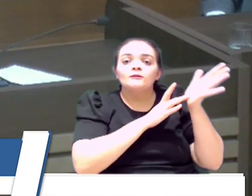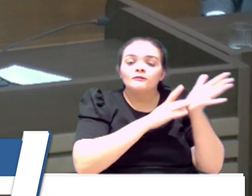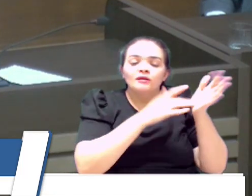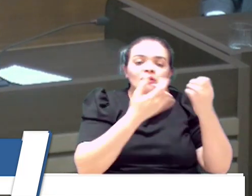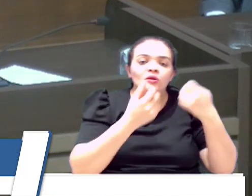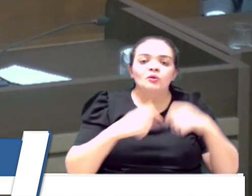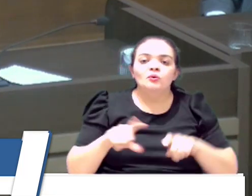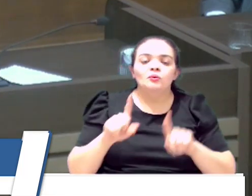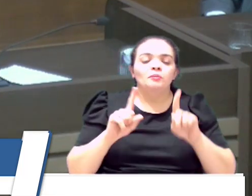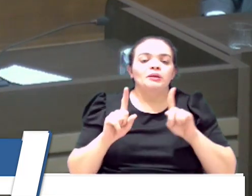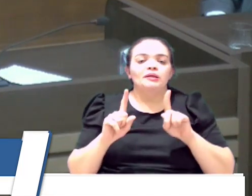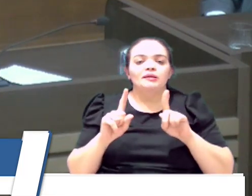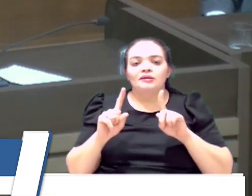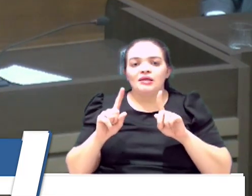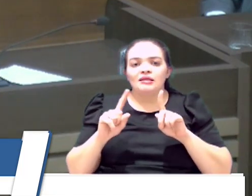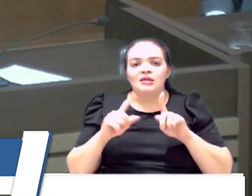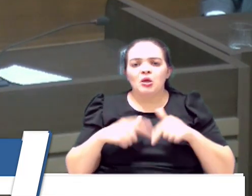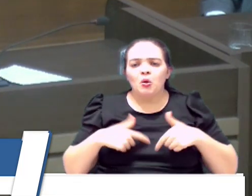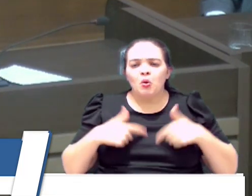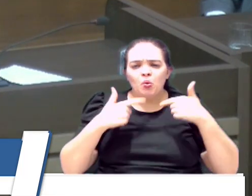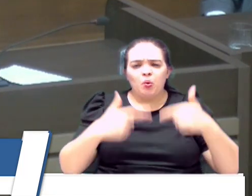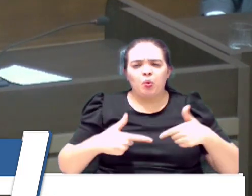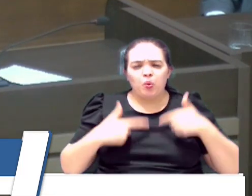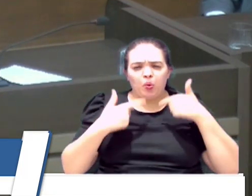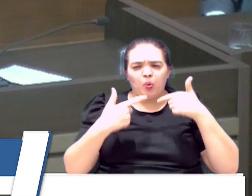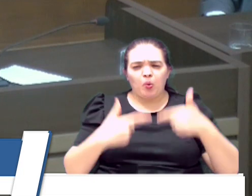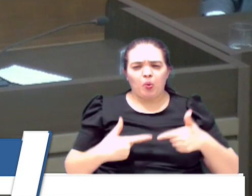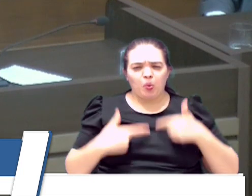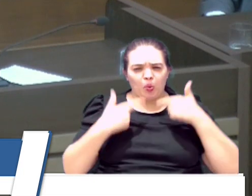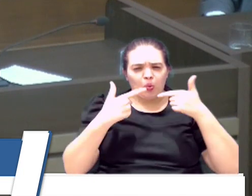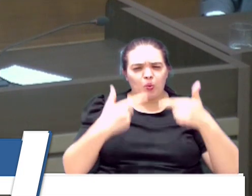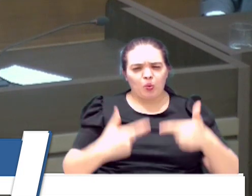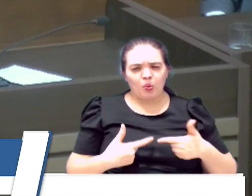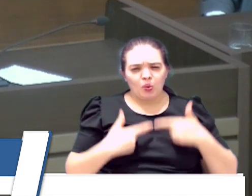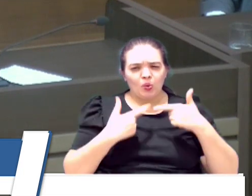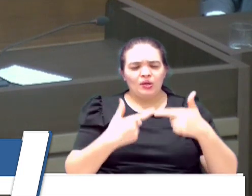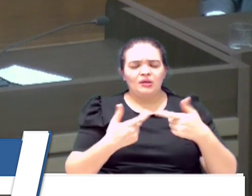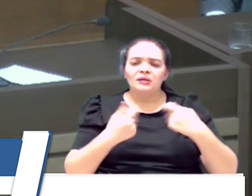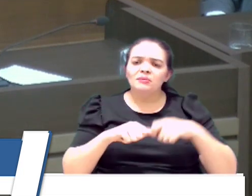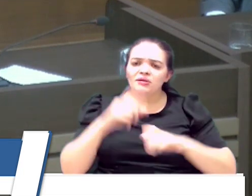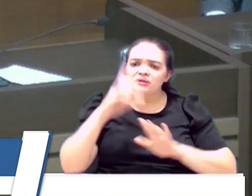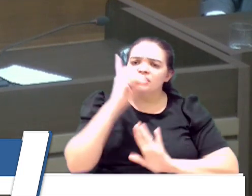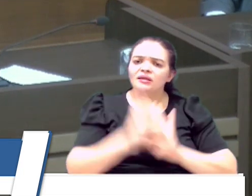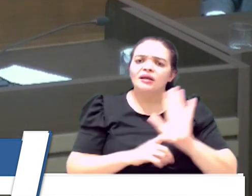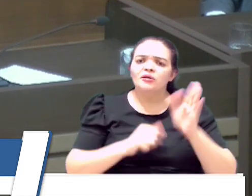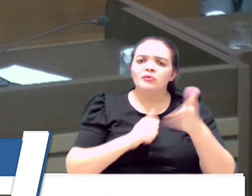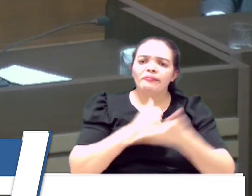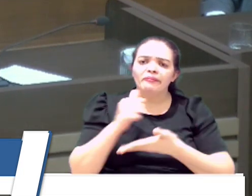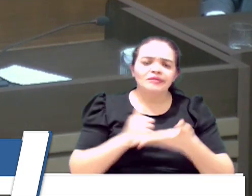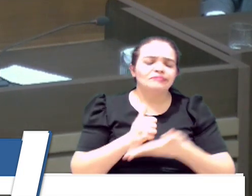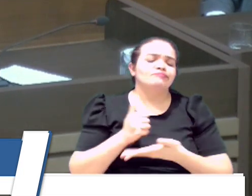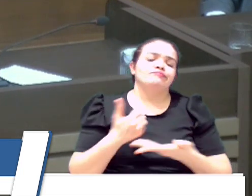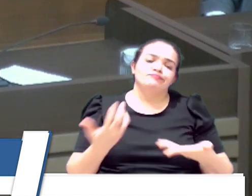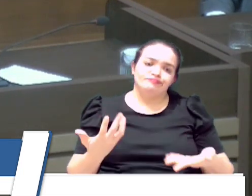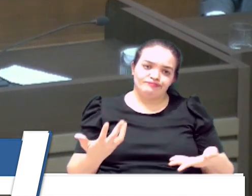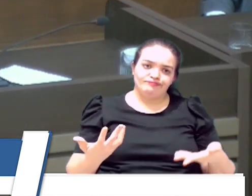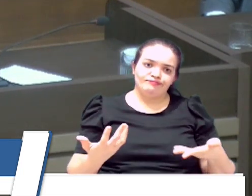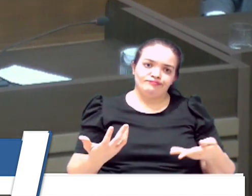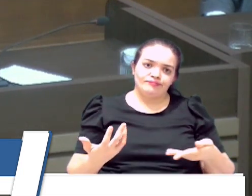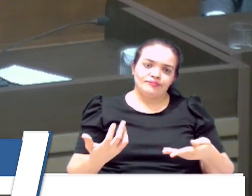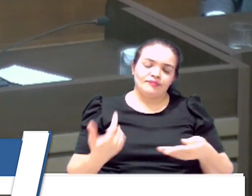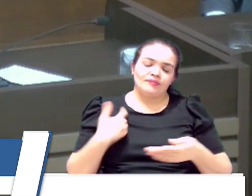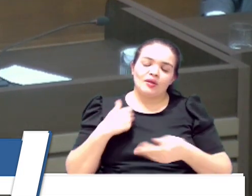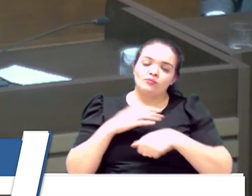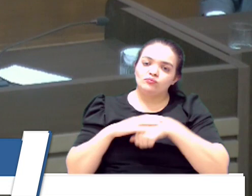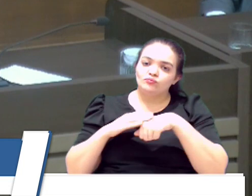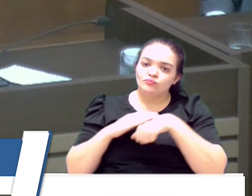precise se desdobrar em 1000 para uma coisa que devia ser direito. Então, gente, eu estava conversando